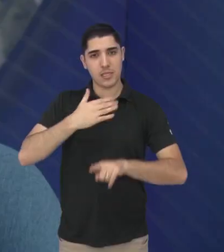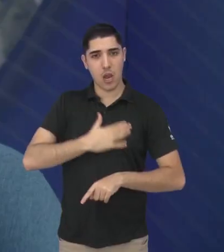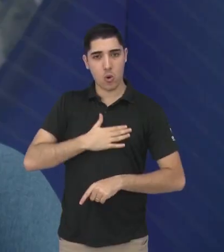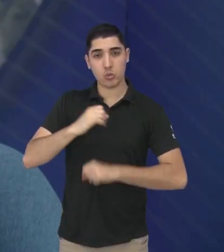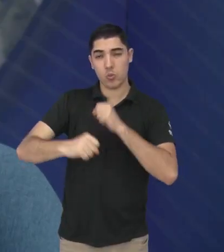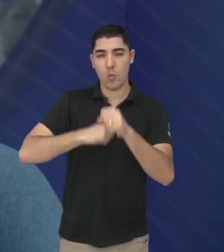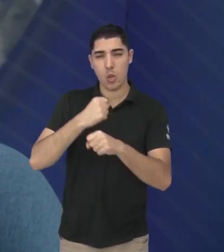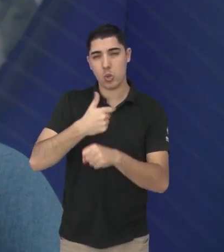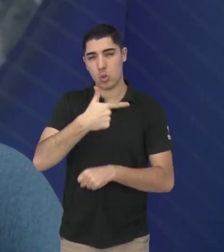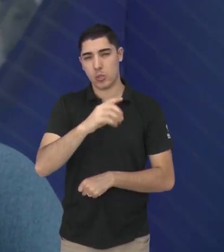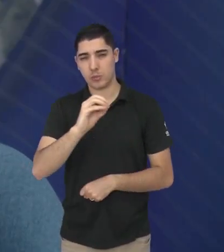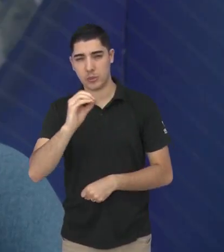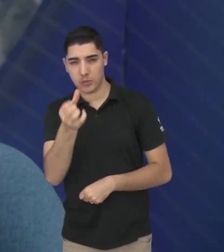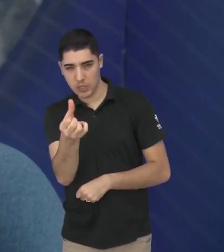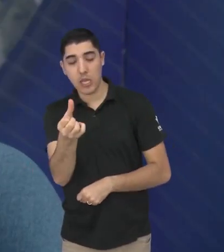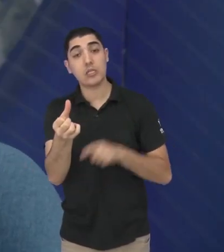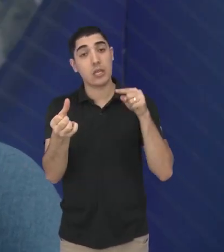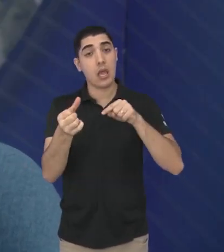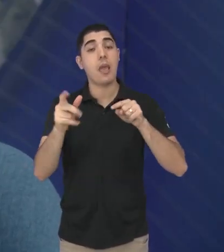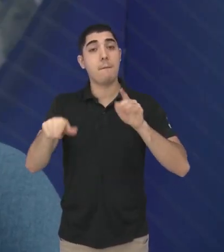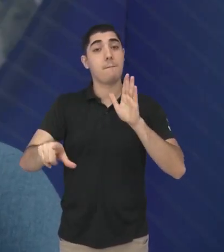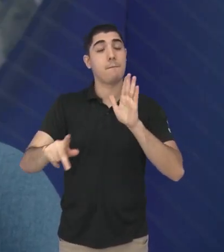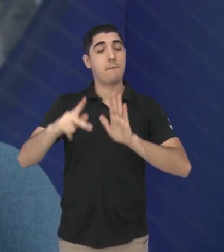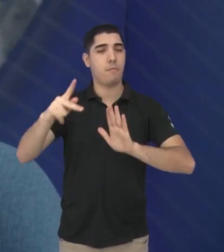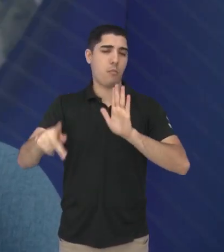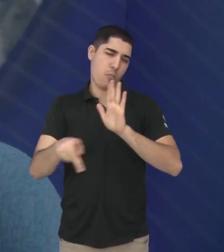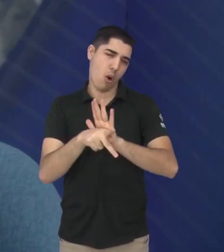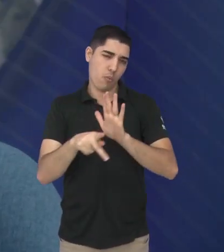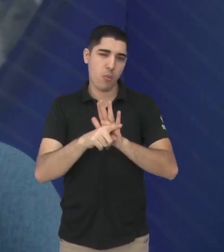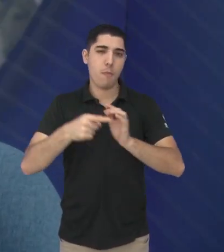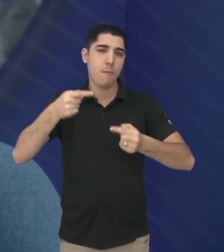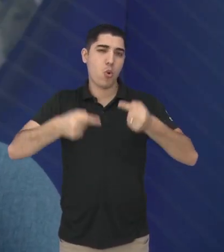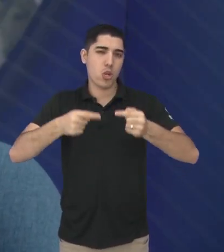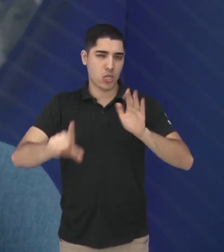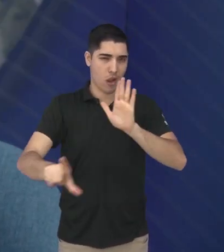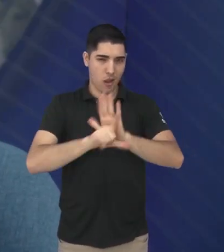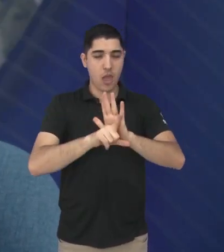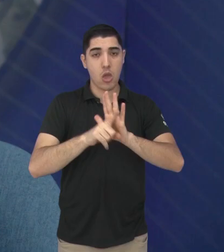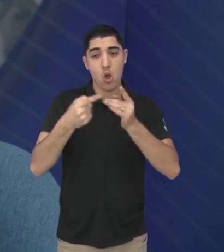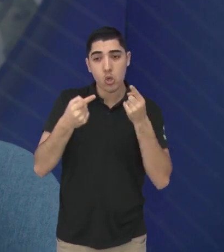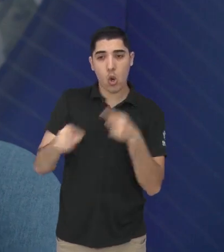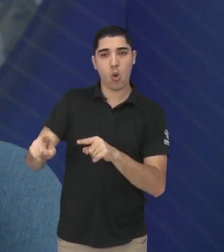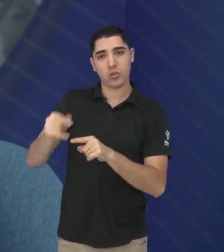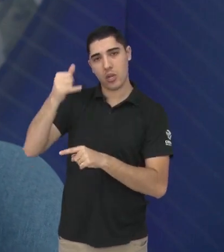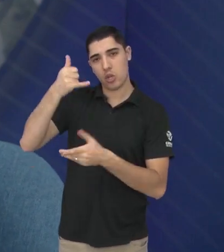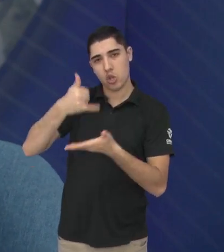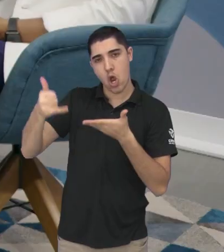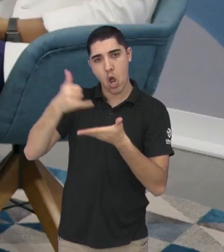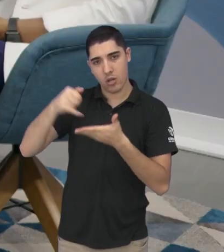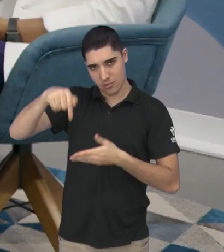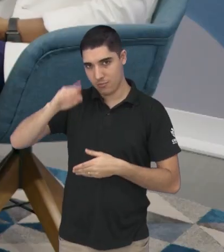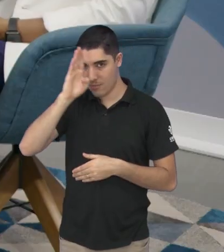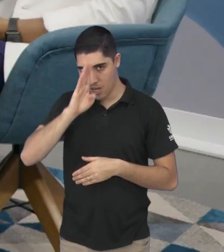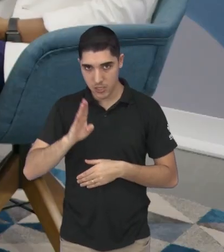de 2006, que instituiu a Política Nacional de Prevenção às Drogas aqui no